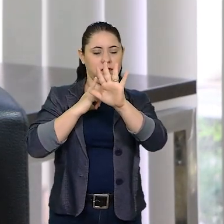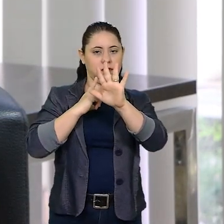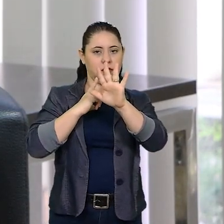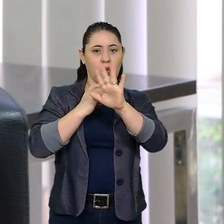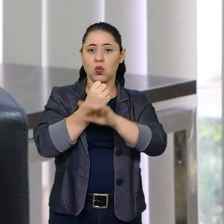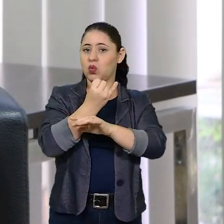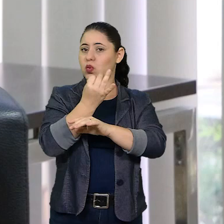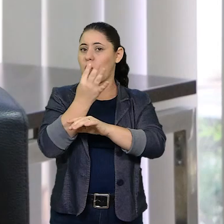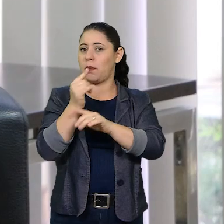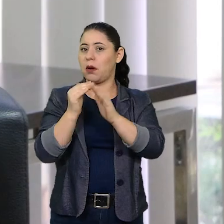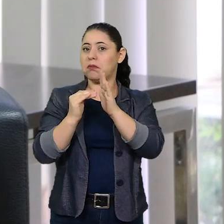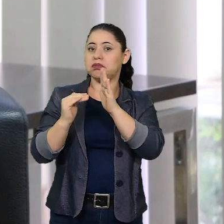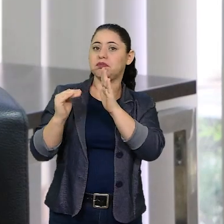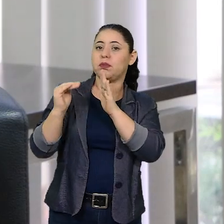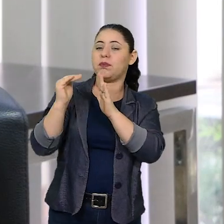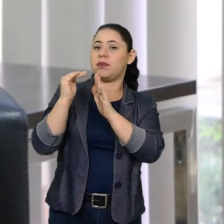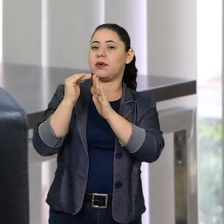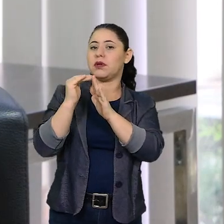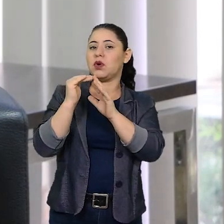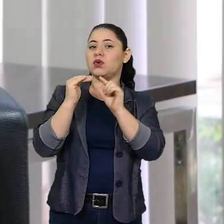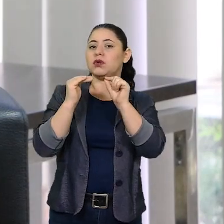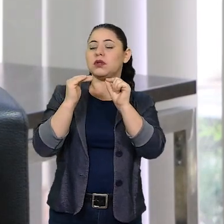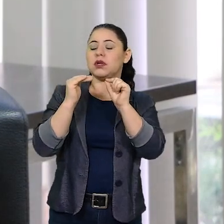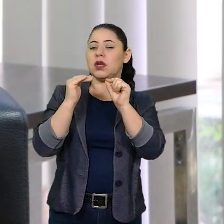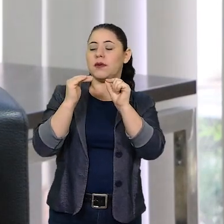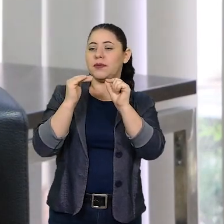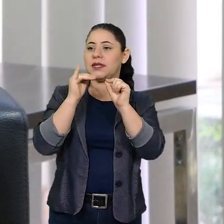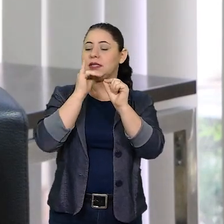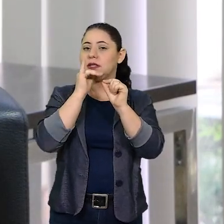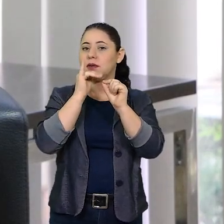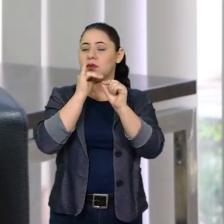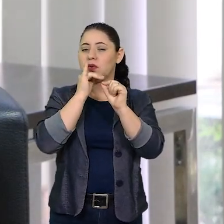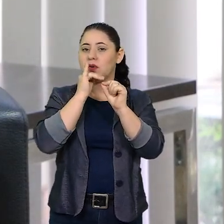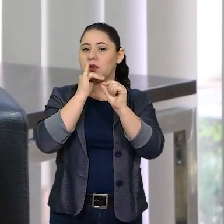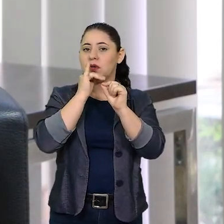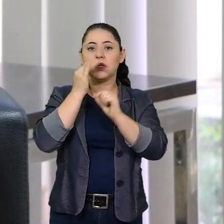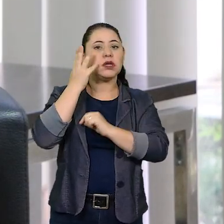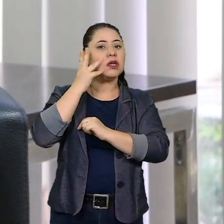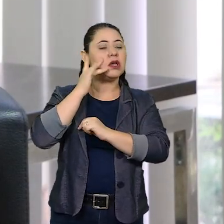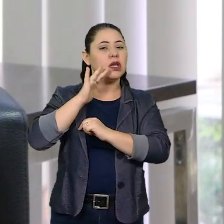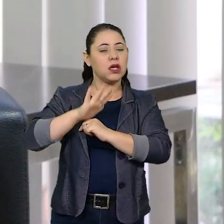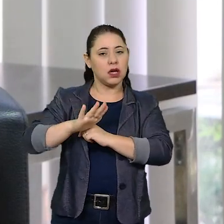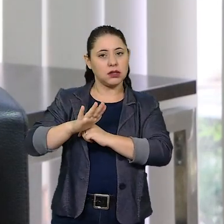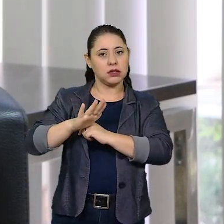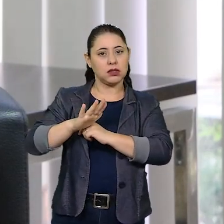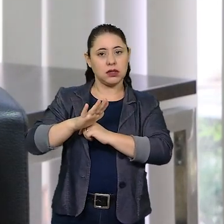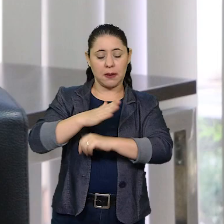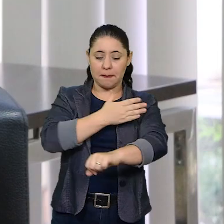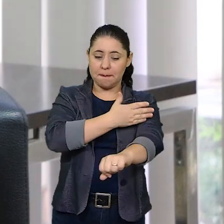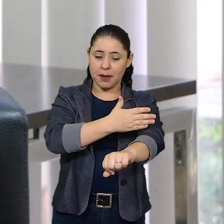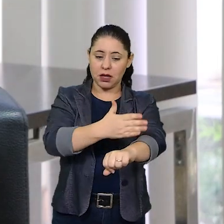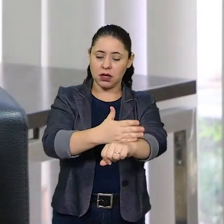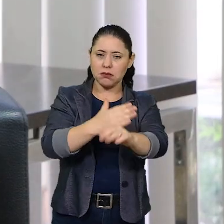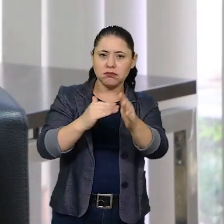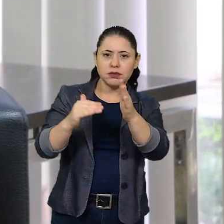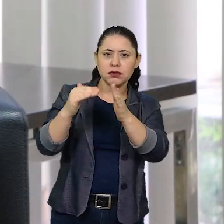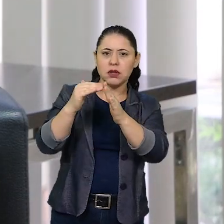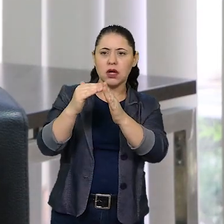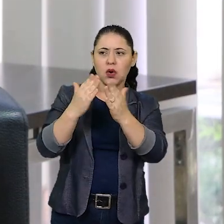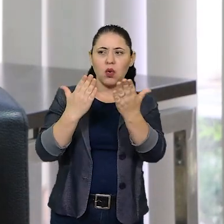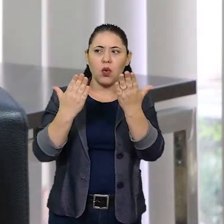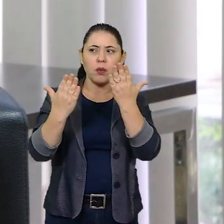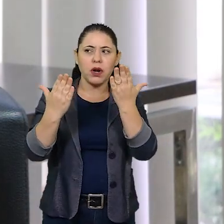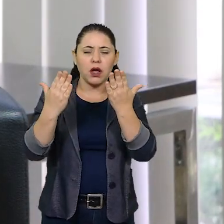existe um número um pouco maior de crianças brancas em relação ao número de crianças negras.